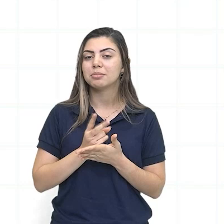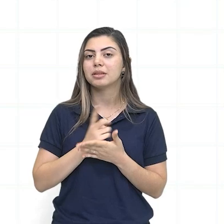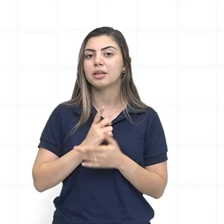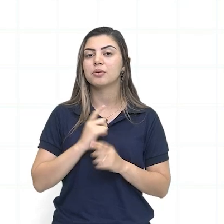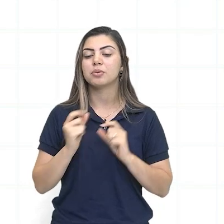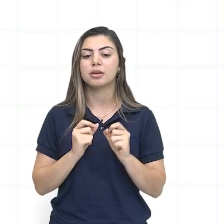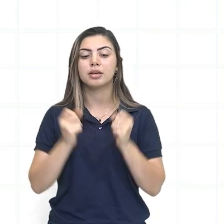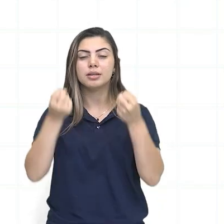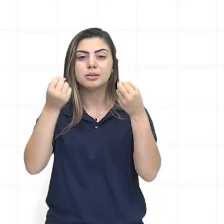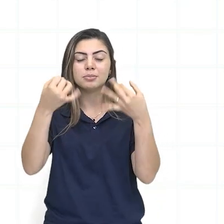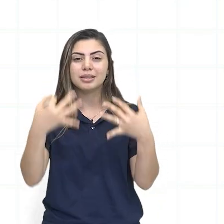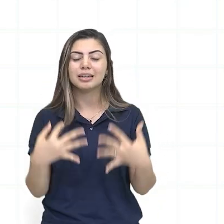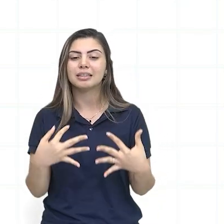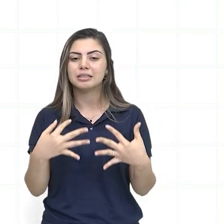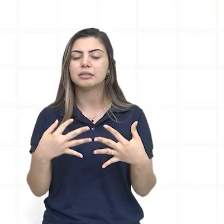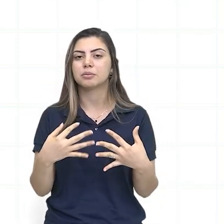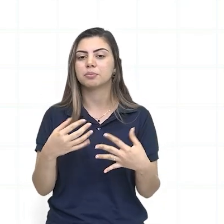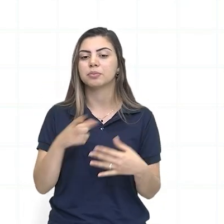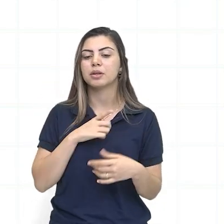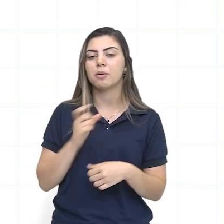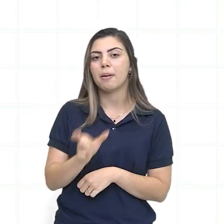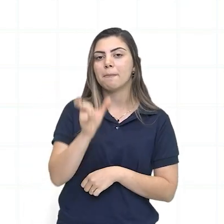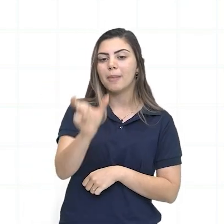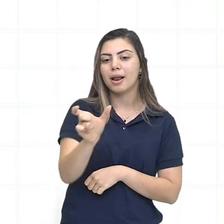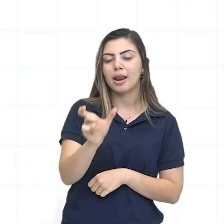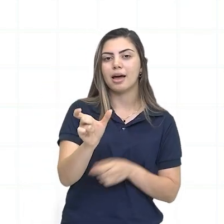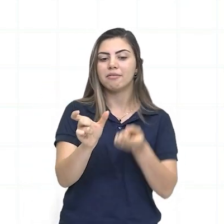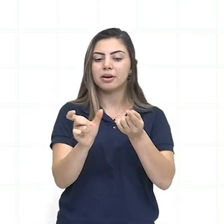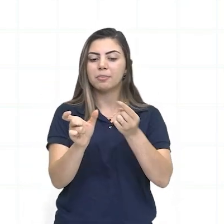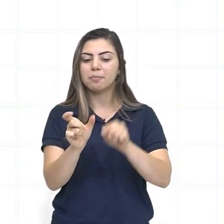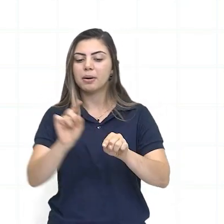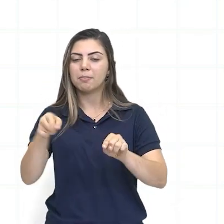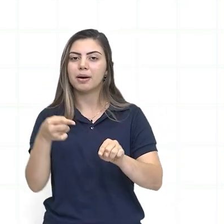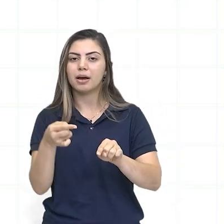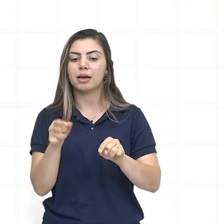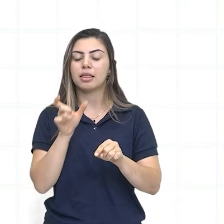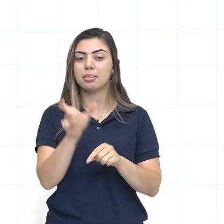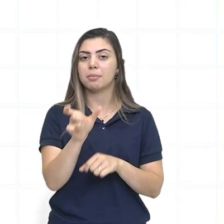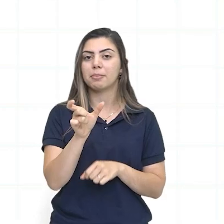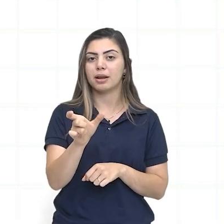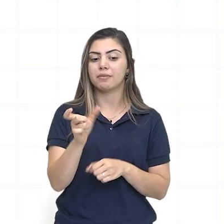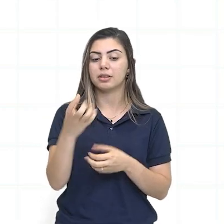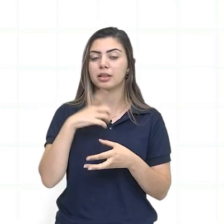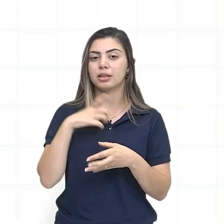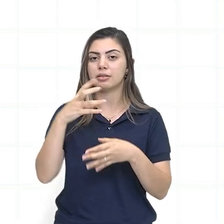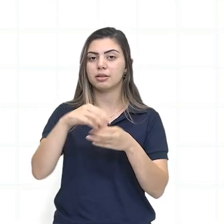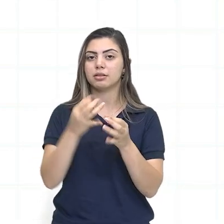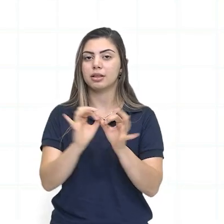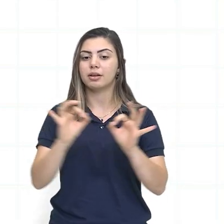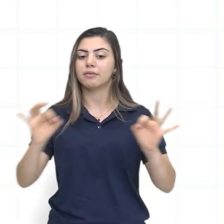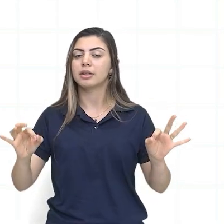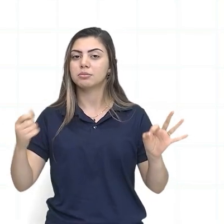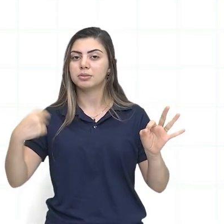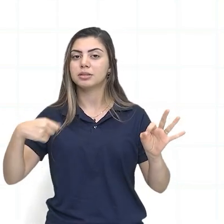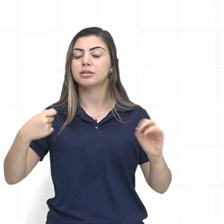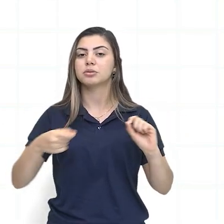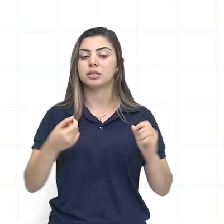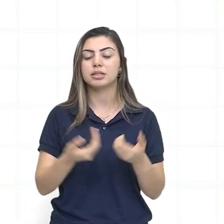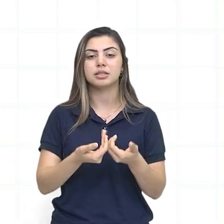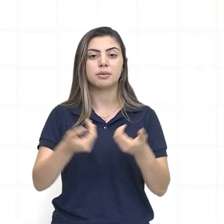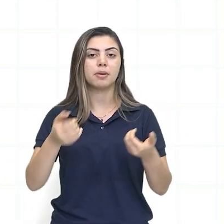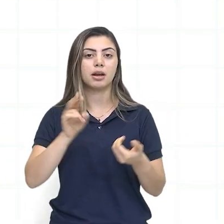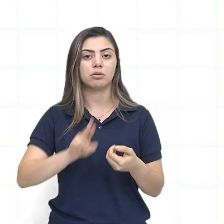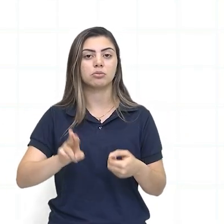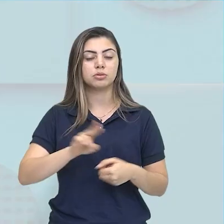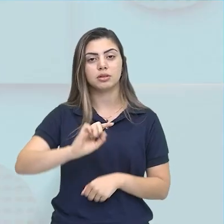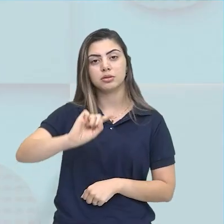uma expressão retificativa ou explicativa no meio da frase, eu vou separar por